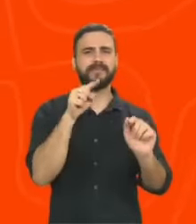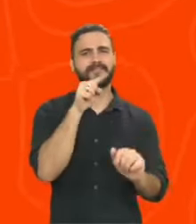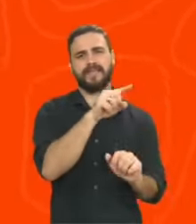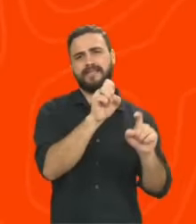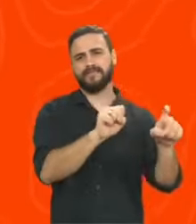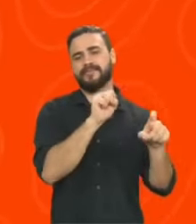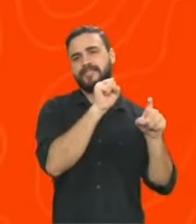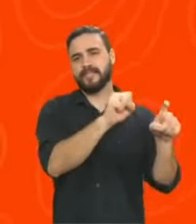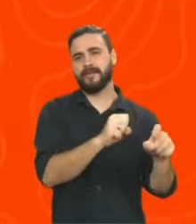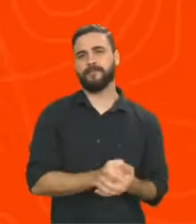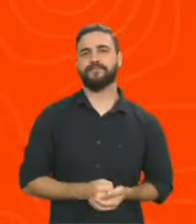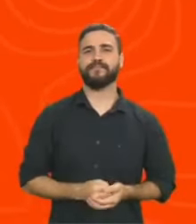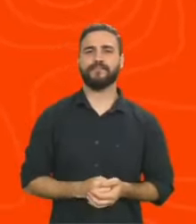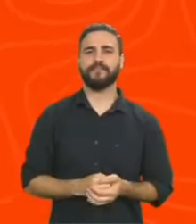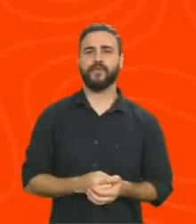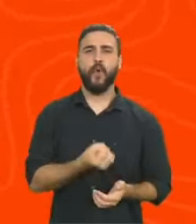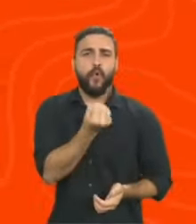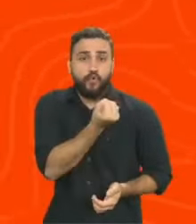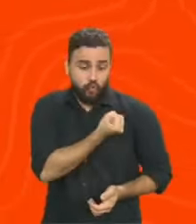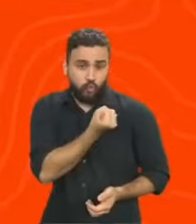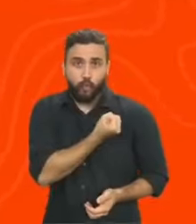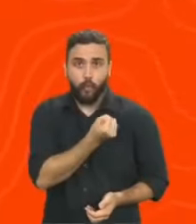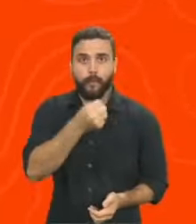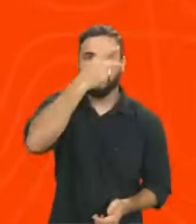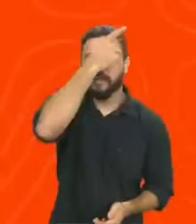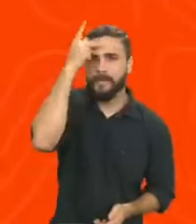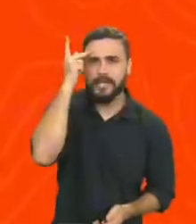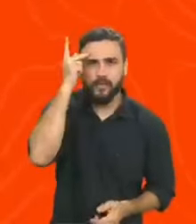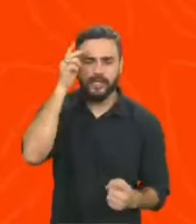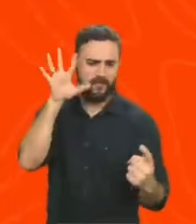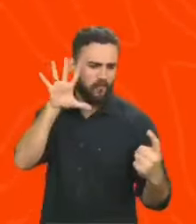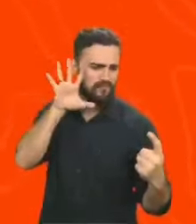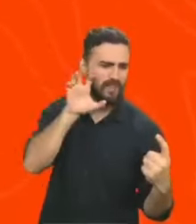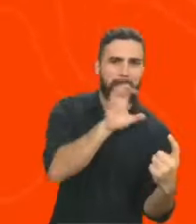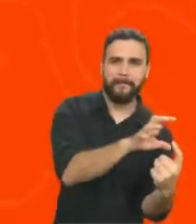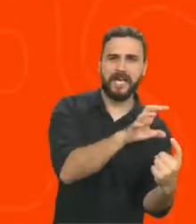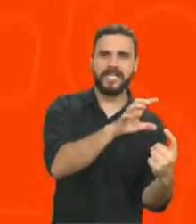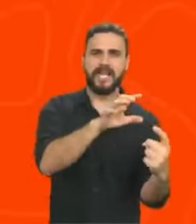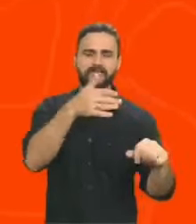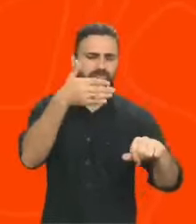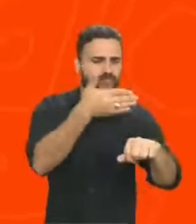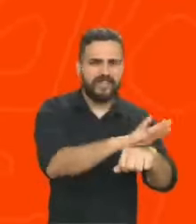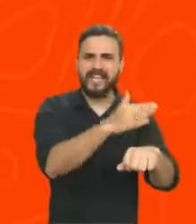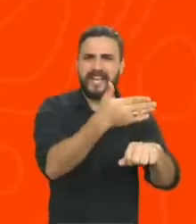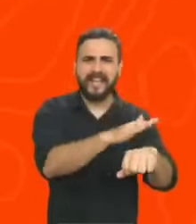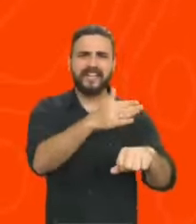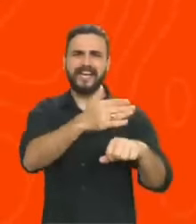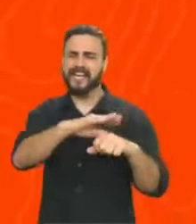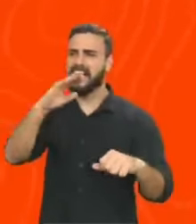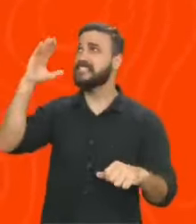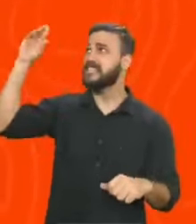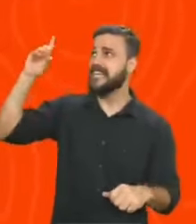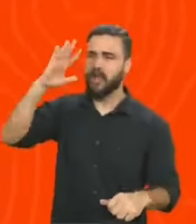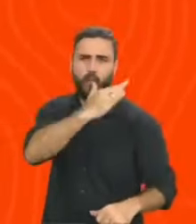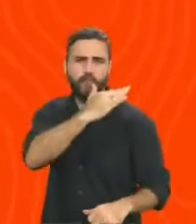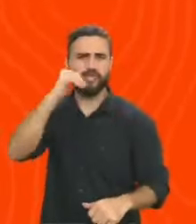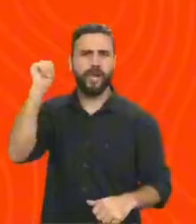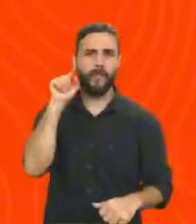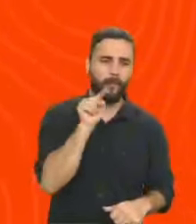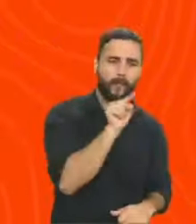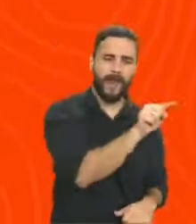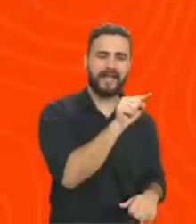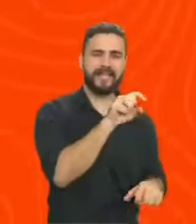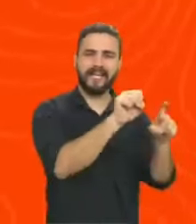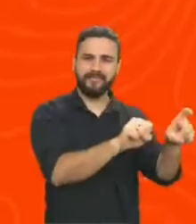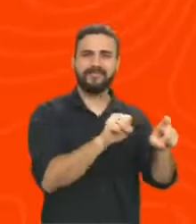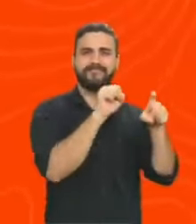O número de pessoas que foram impactados, treinados e chamados lá, passa talvez